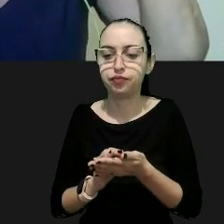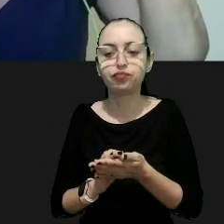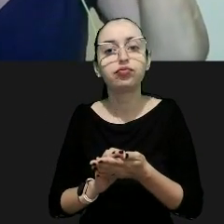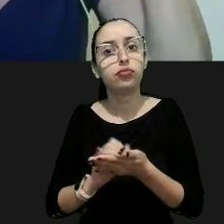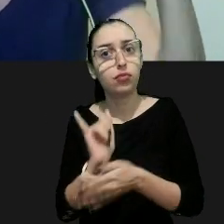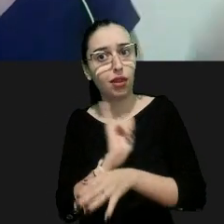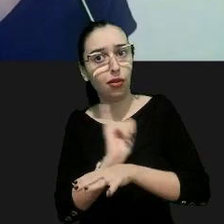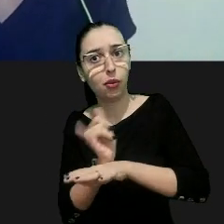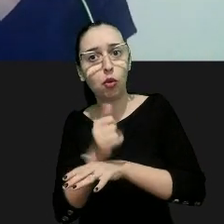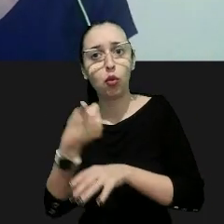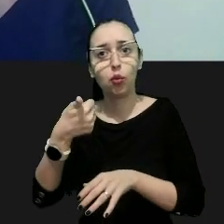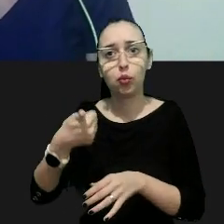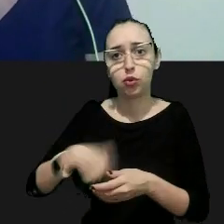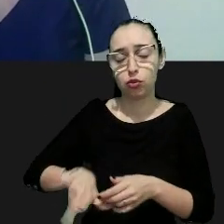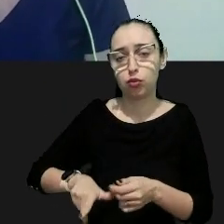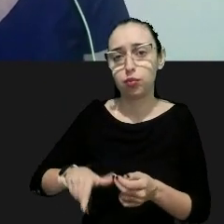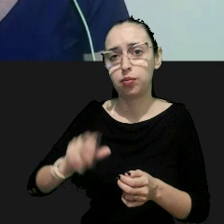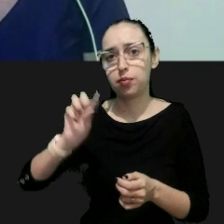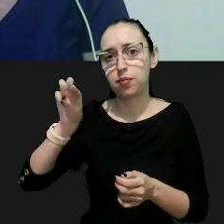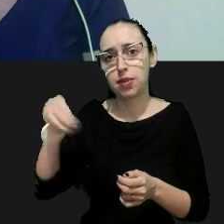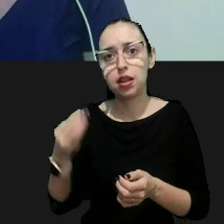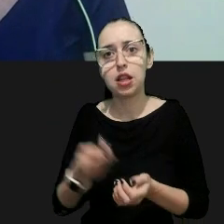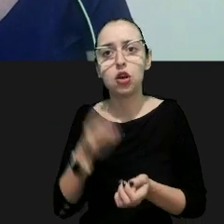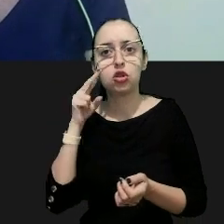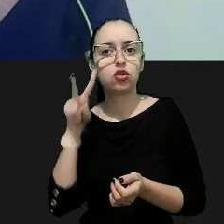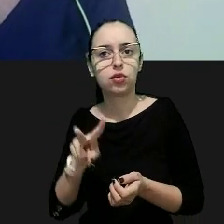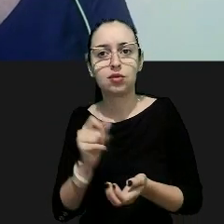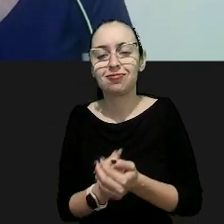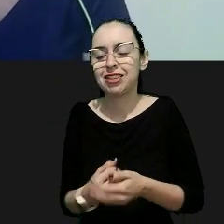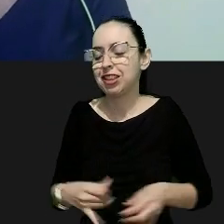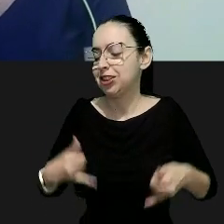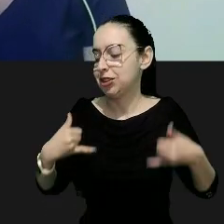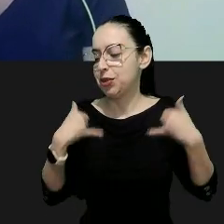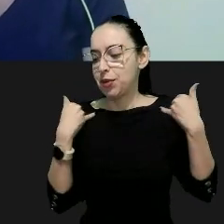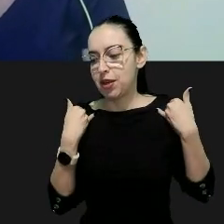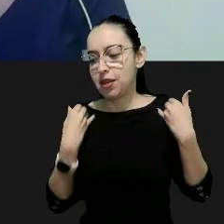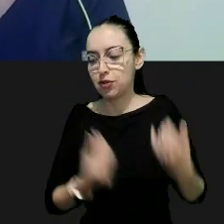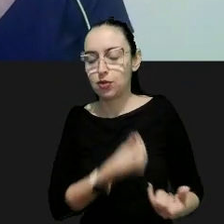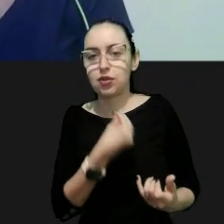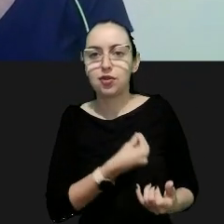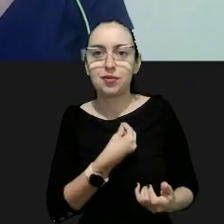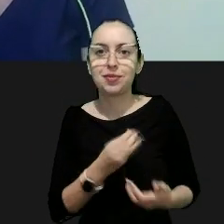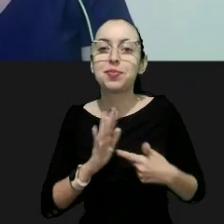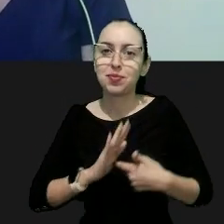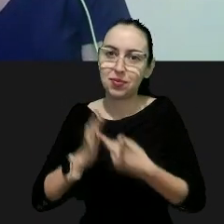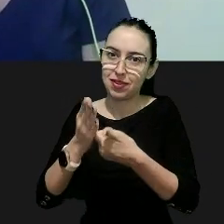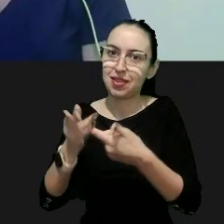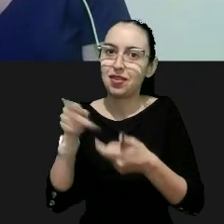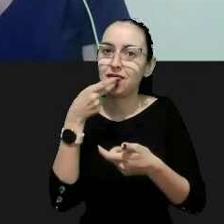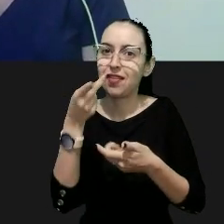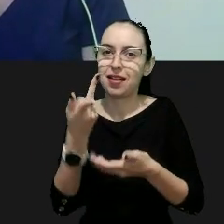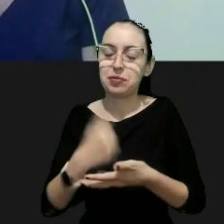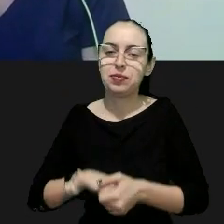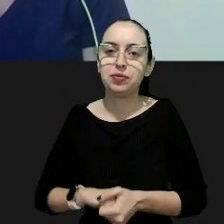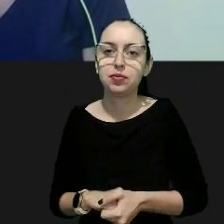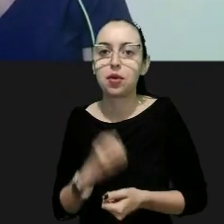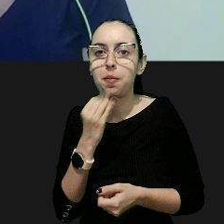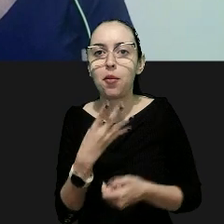1.100.000 visualizações no YouTube. Enfim, estamos muito honrados com a sua presença e a senhora está com a